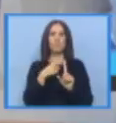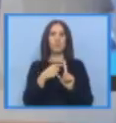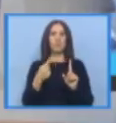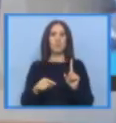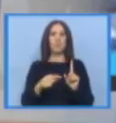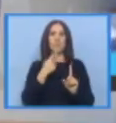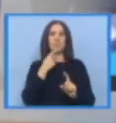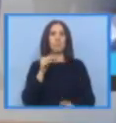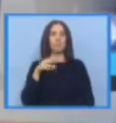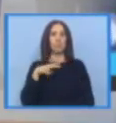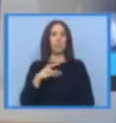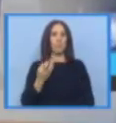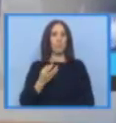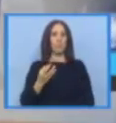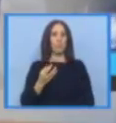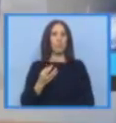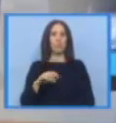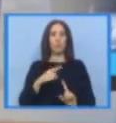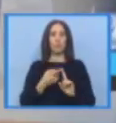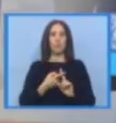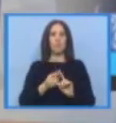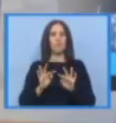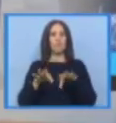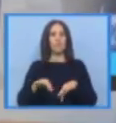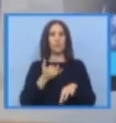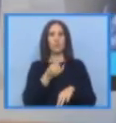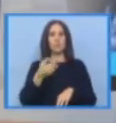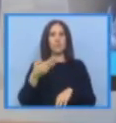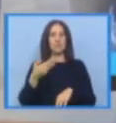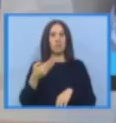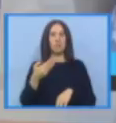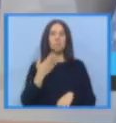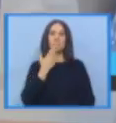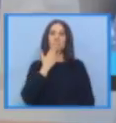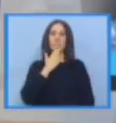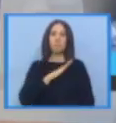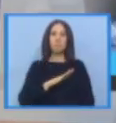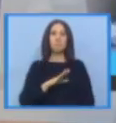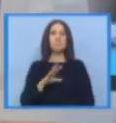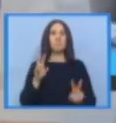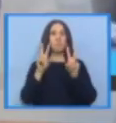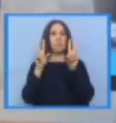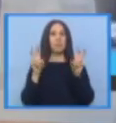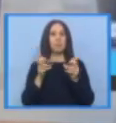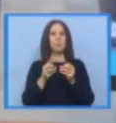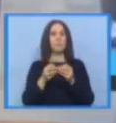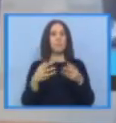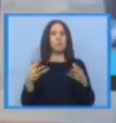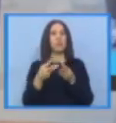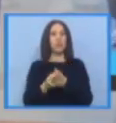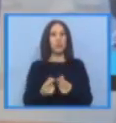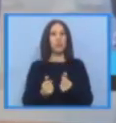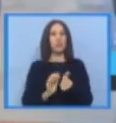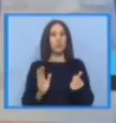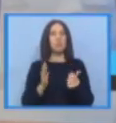ou seja, Portugal conseguiu fechar o ano de 2017 com muito mais casos